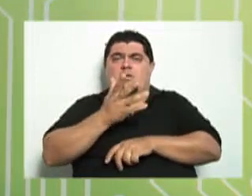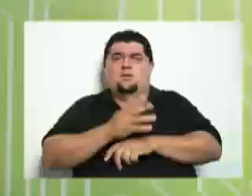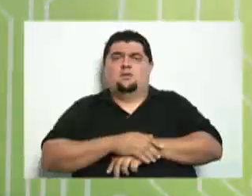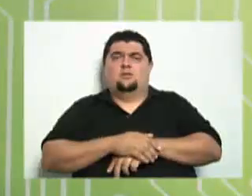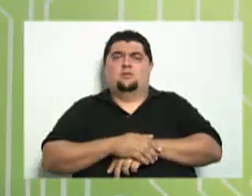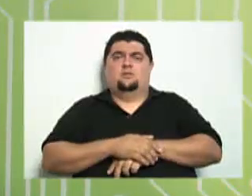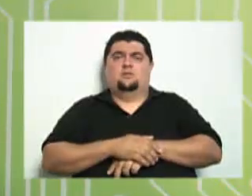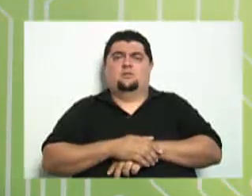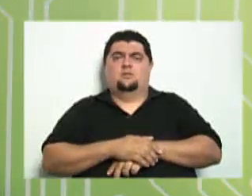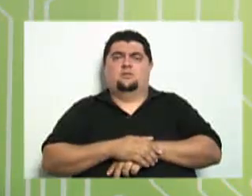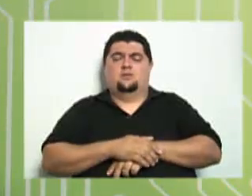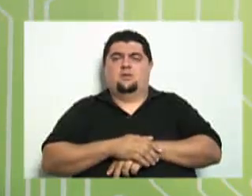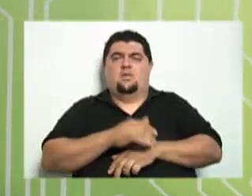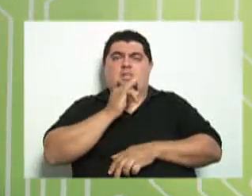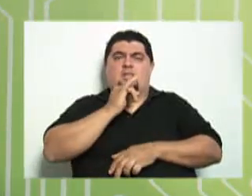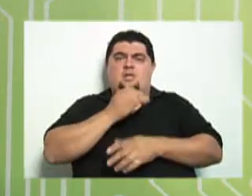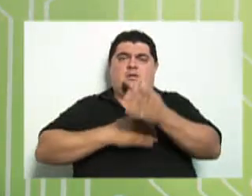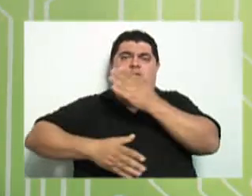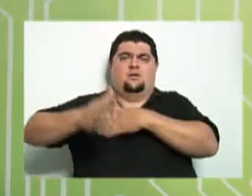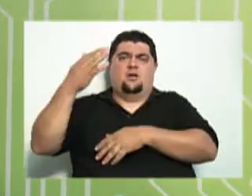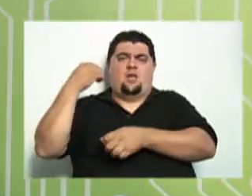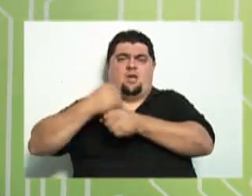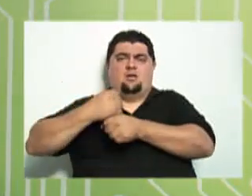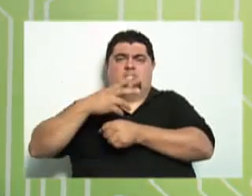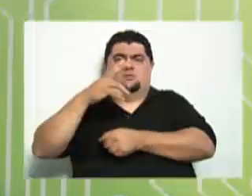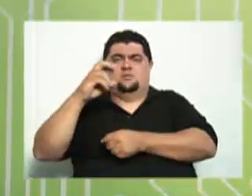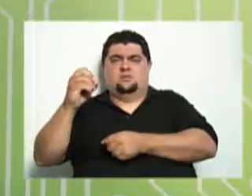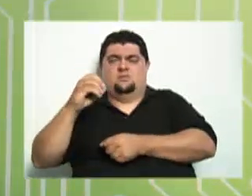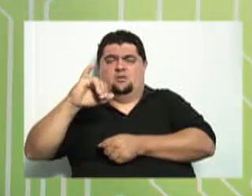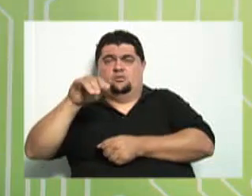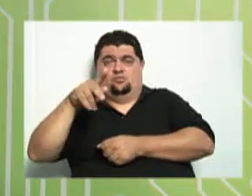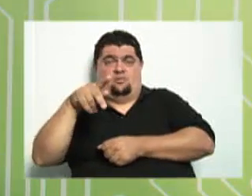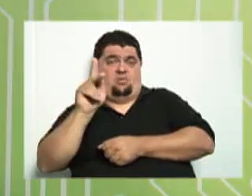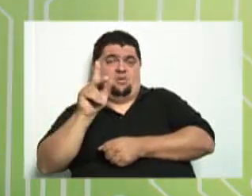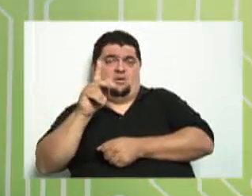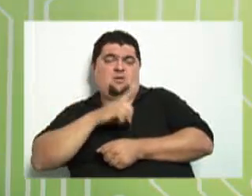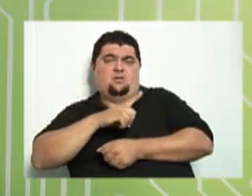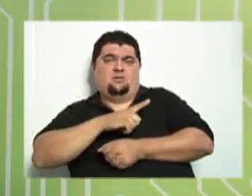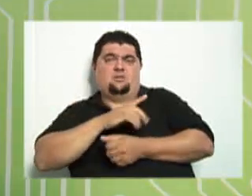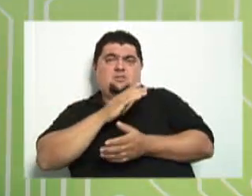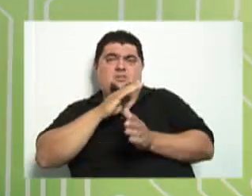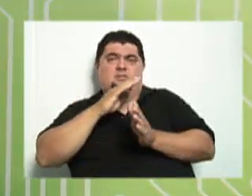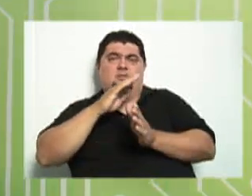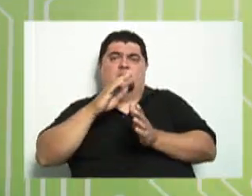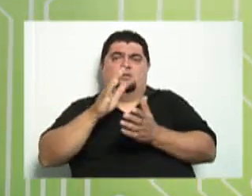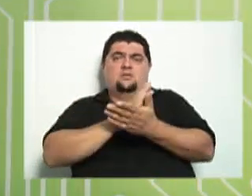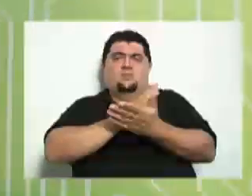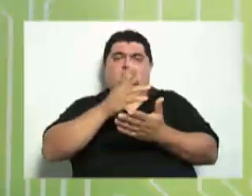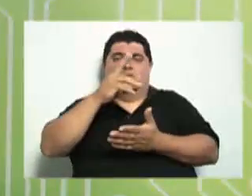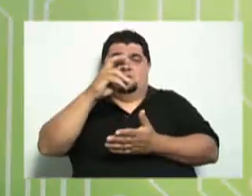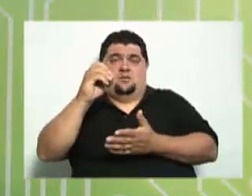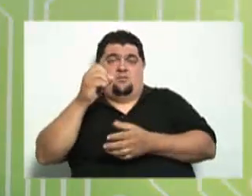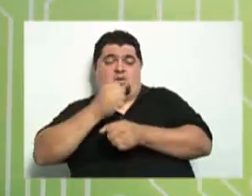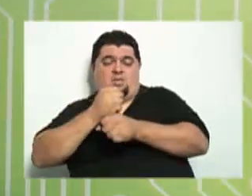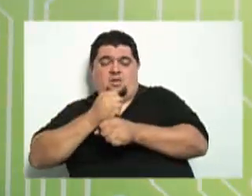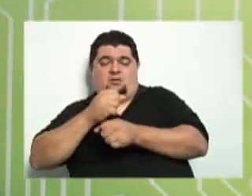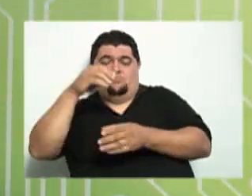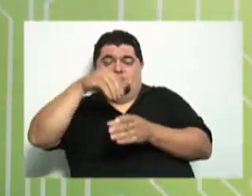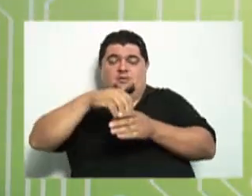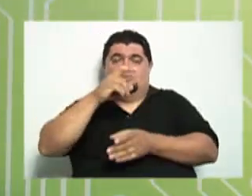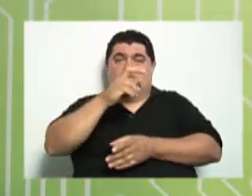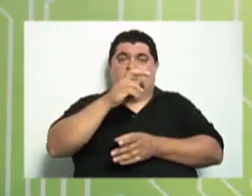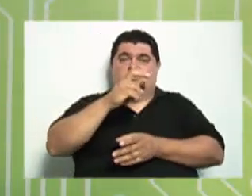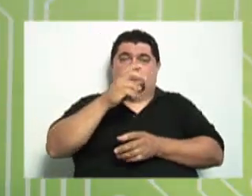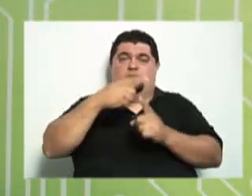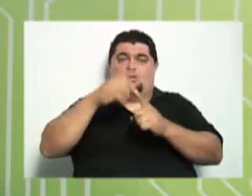governo de Juscelino Kubitschek na década de 50. O governo JK fez um programa que é chamado 50 anos em 5. A ideia é de que o Brasil